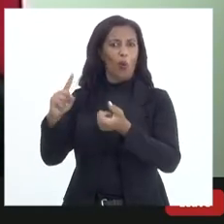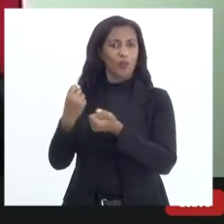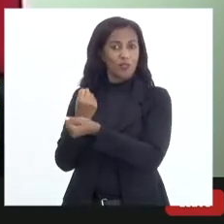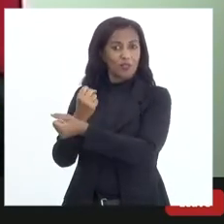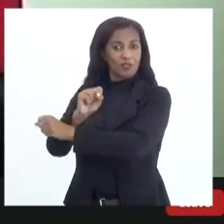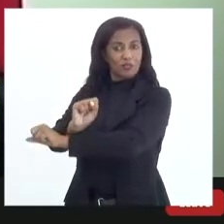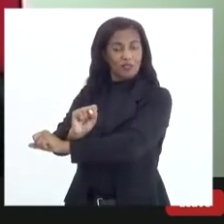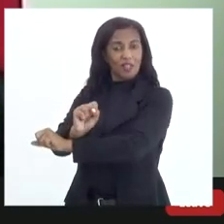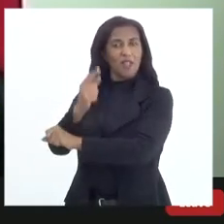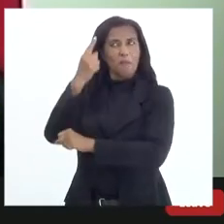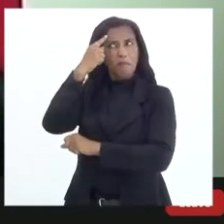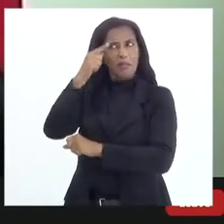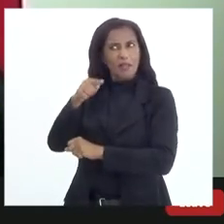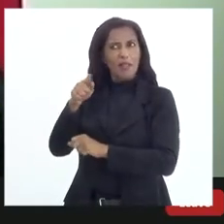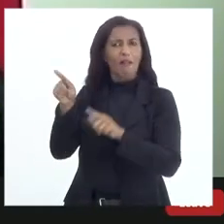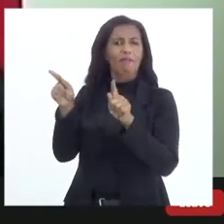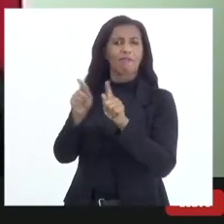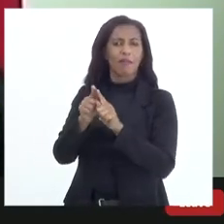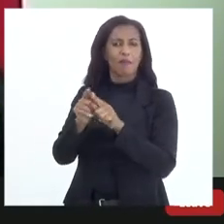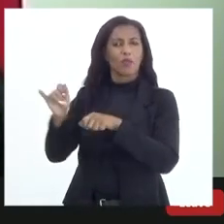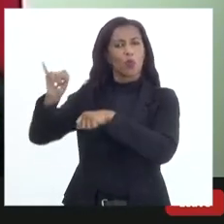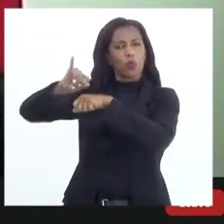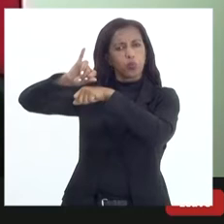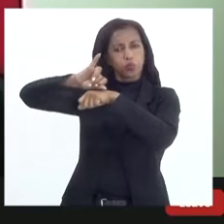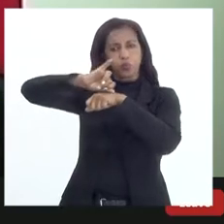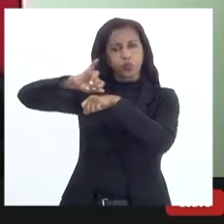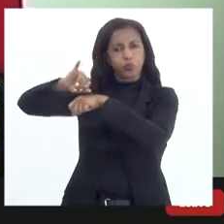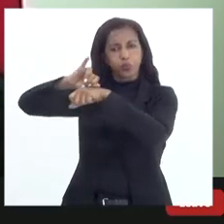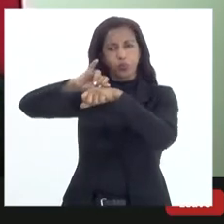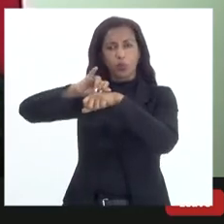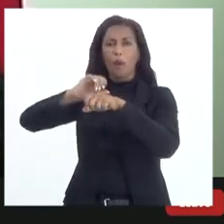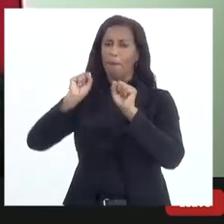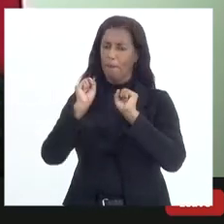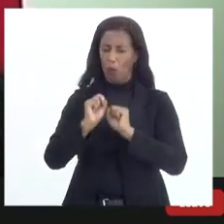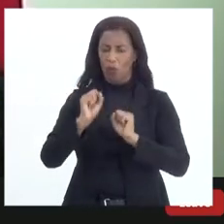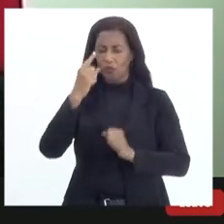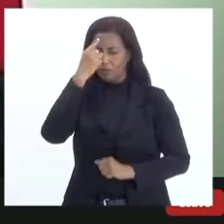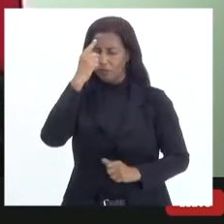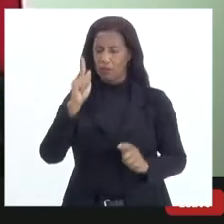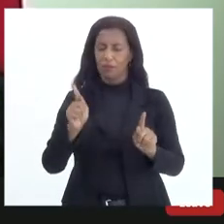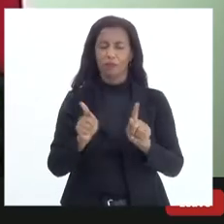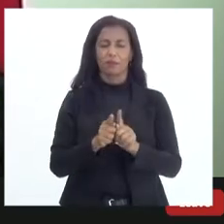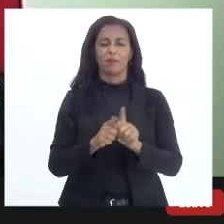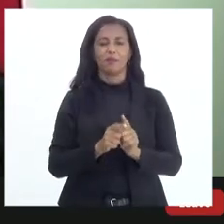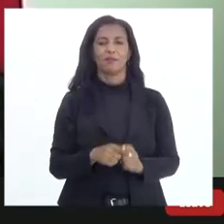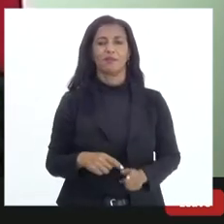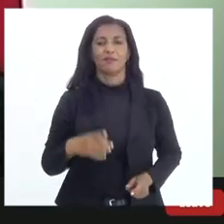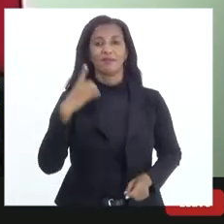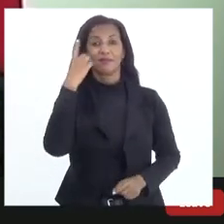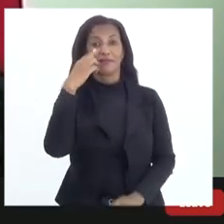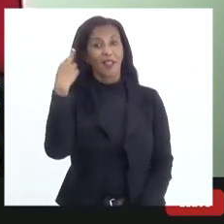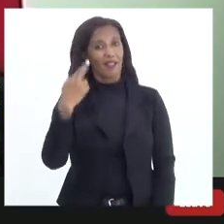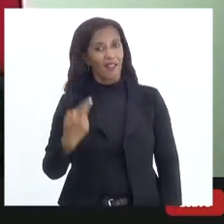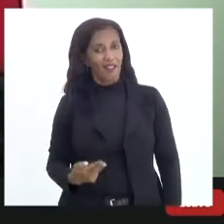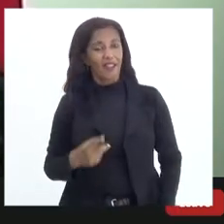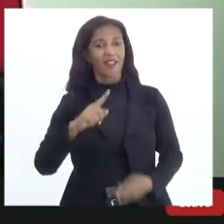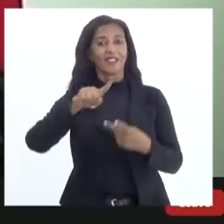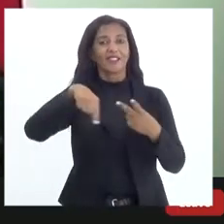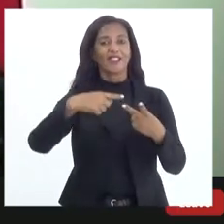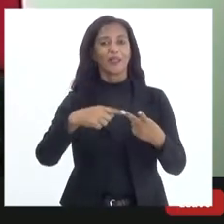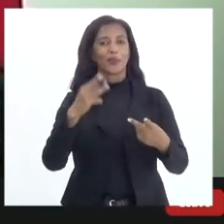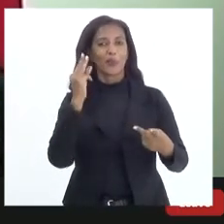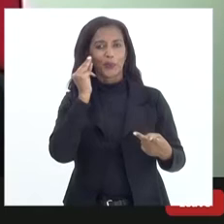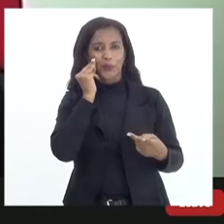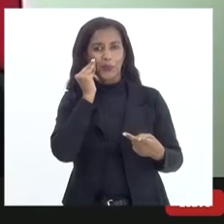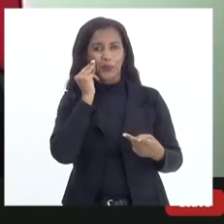na possibilidade de uma exposição ou de um evento, sem dúvida nenhuma. Deputada Renata Souza, depois deputada